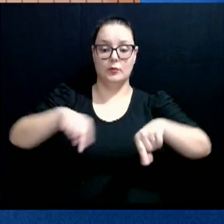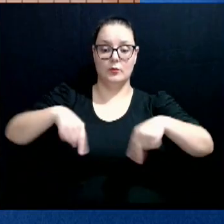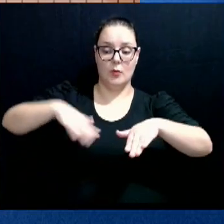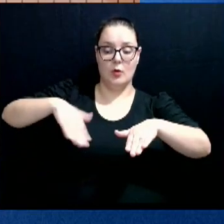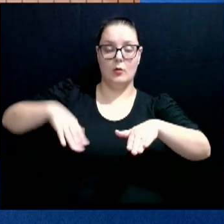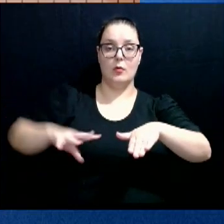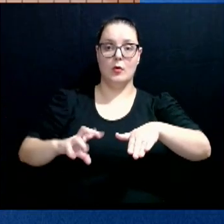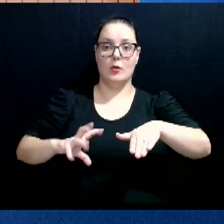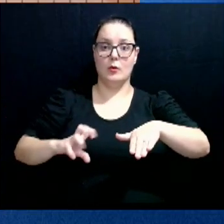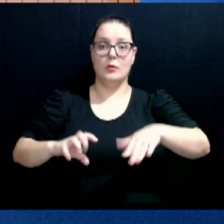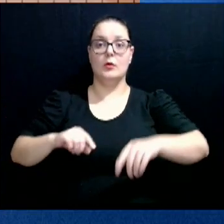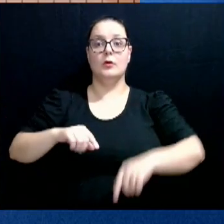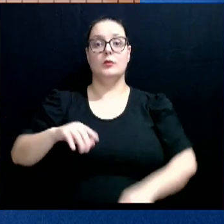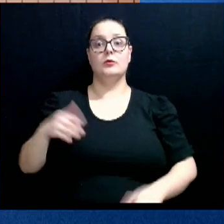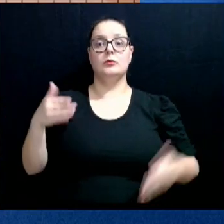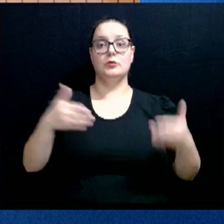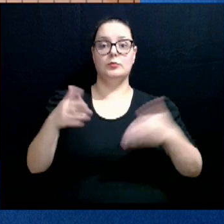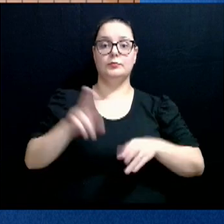coletivas.